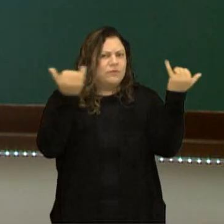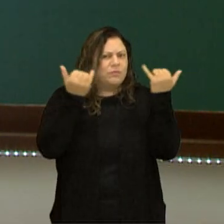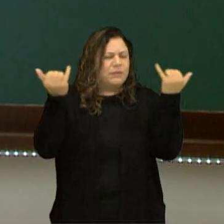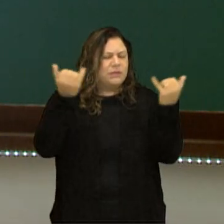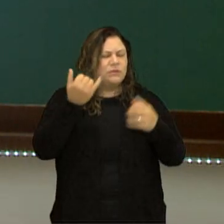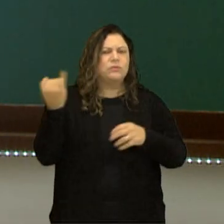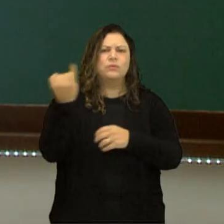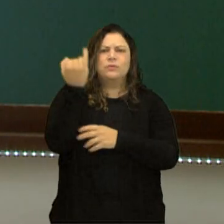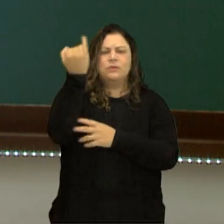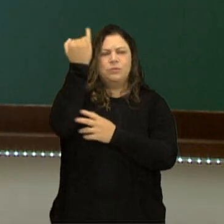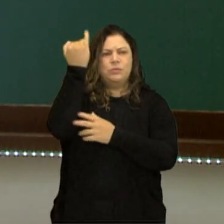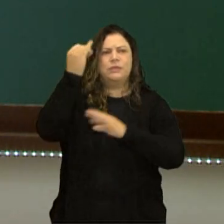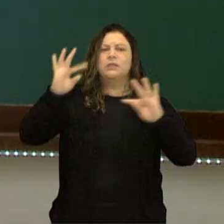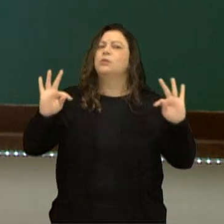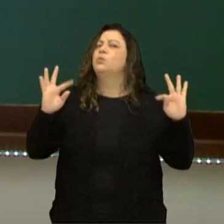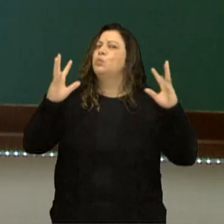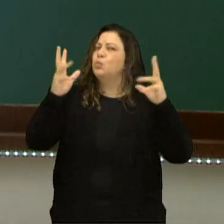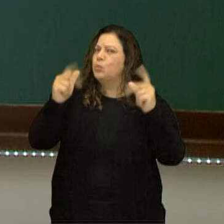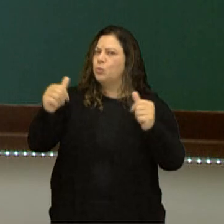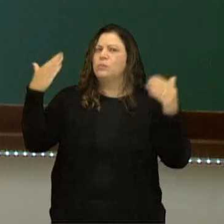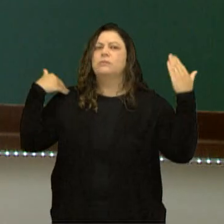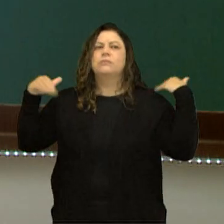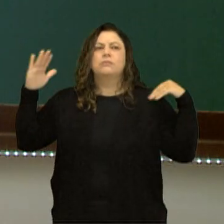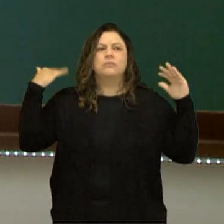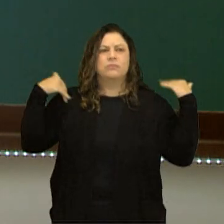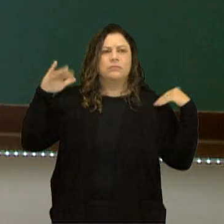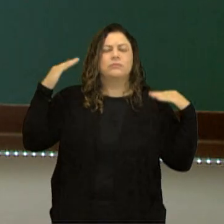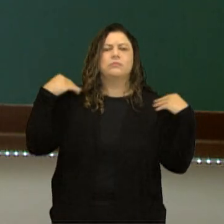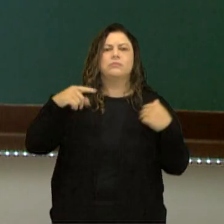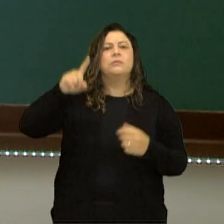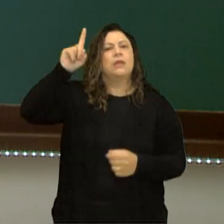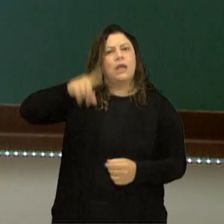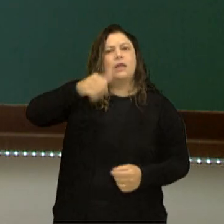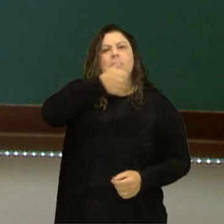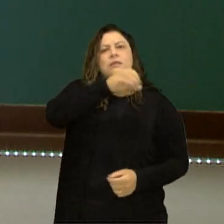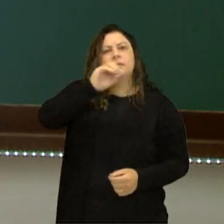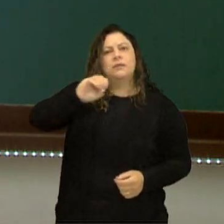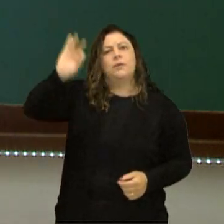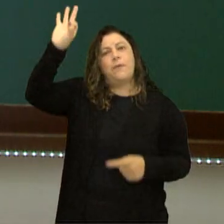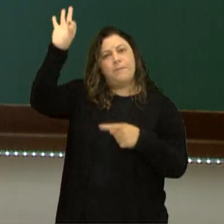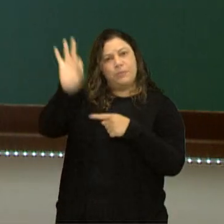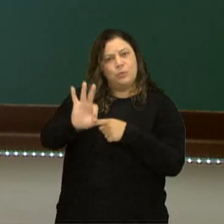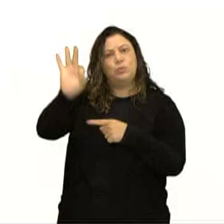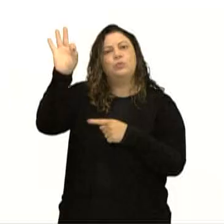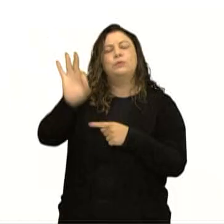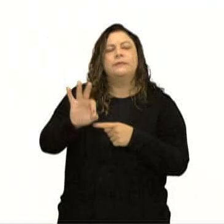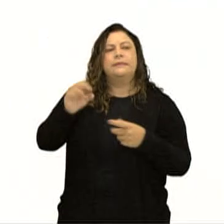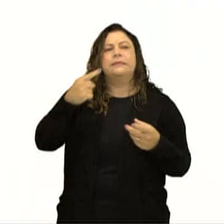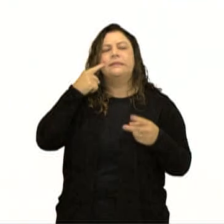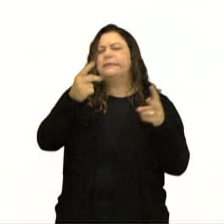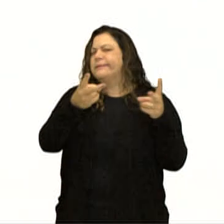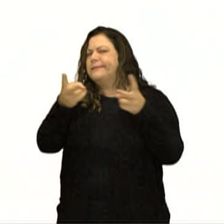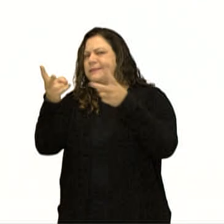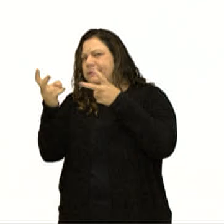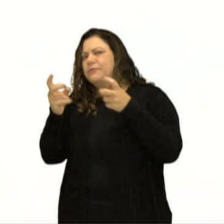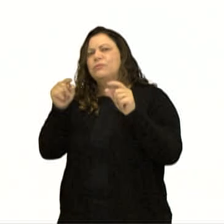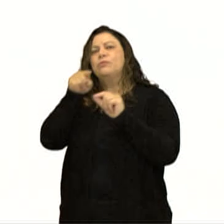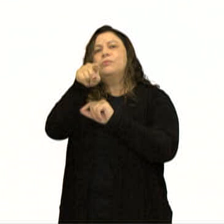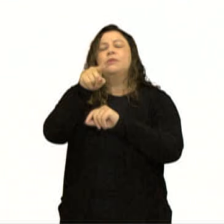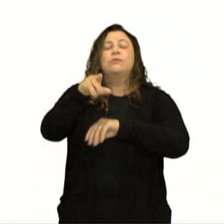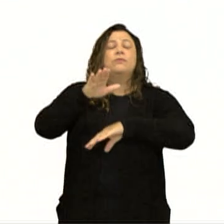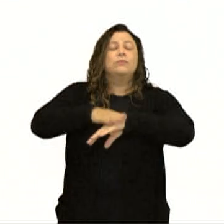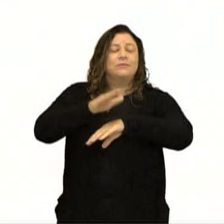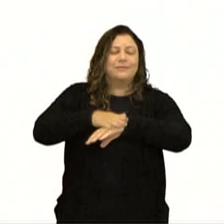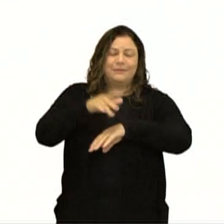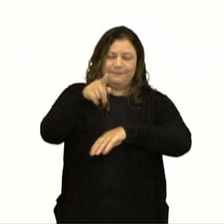tenho. Todos os tours são 100%. Customizable, então é para você, feito